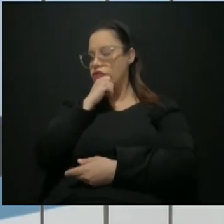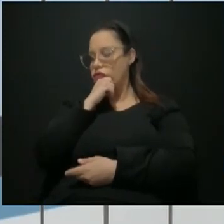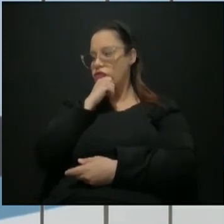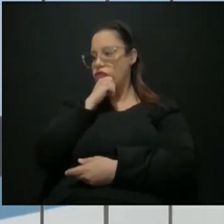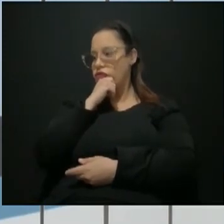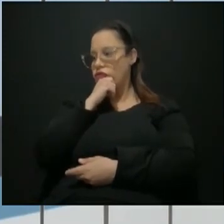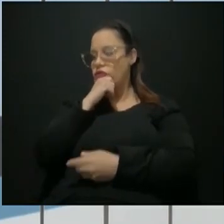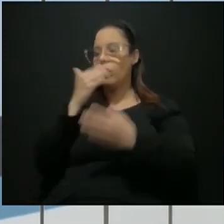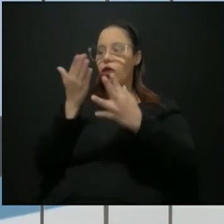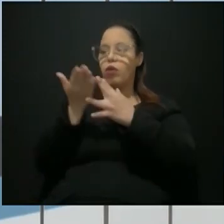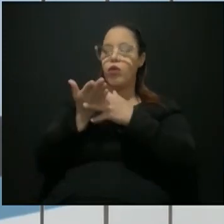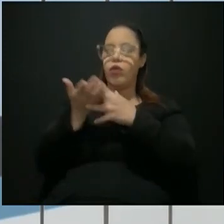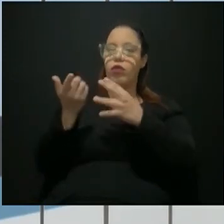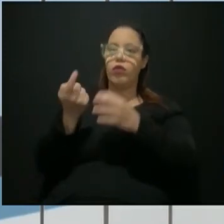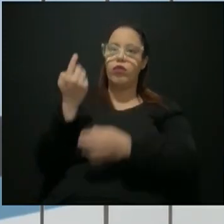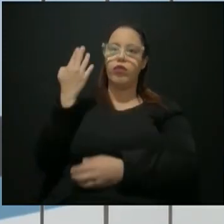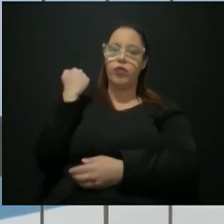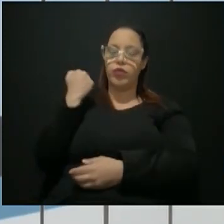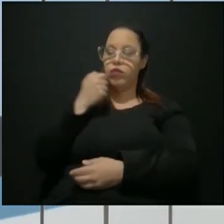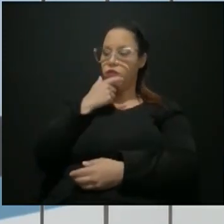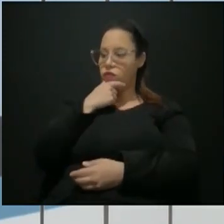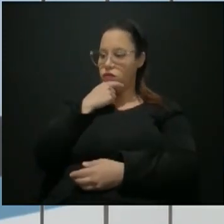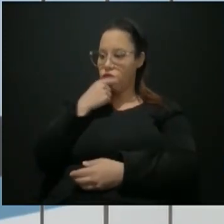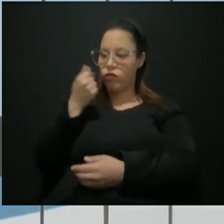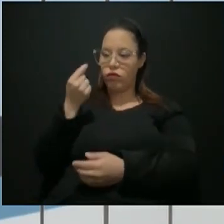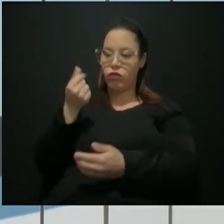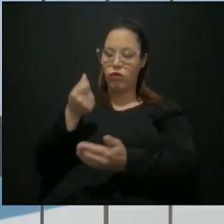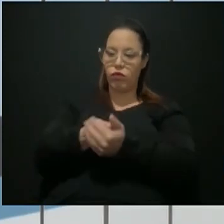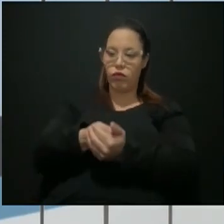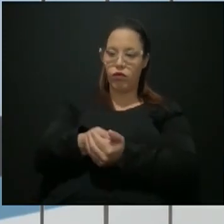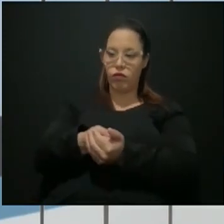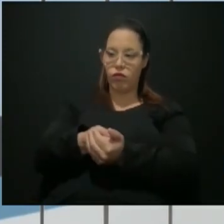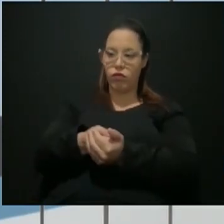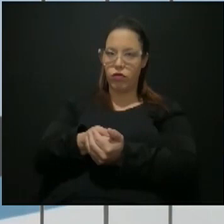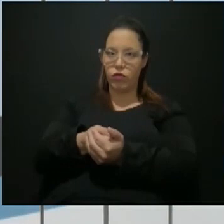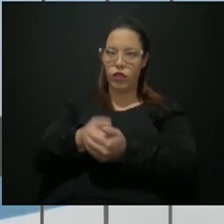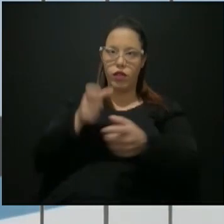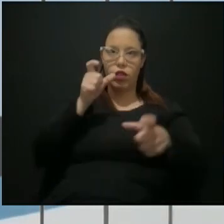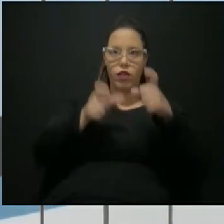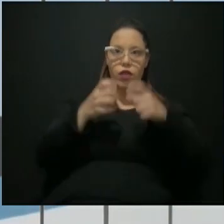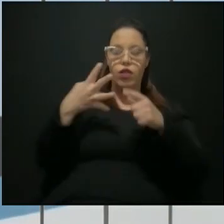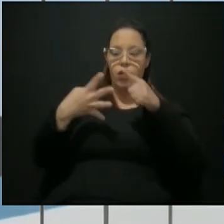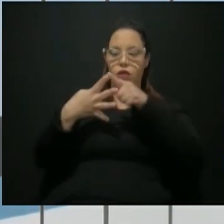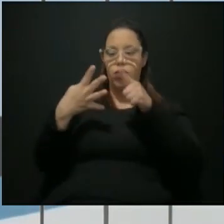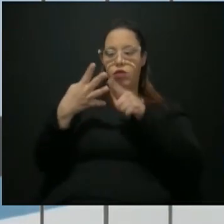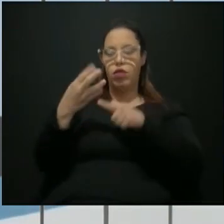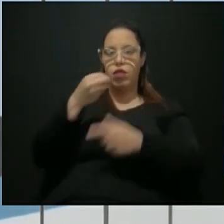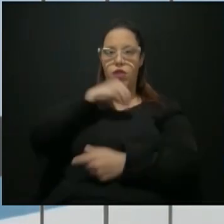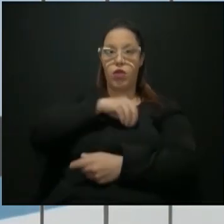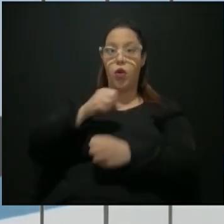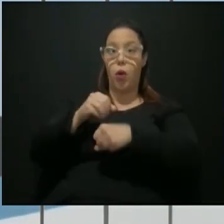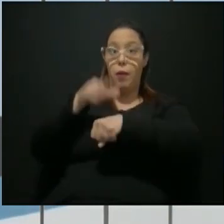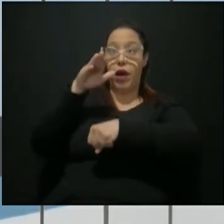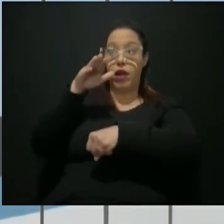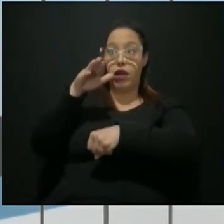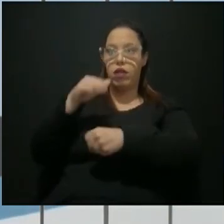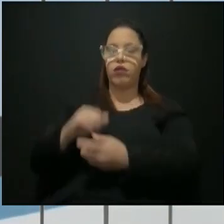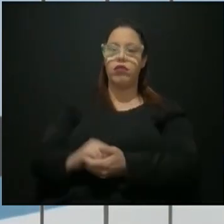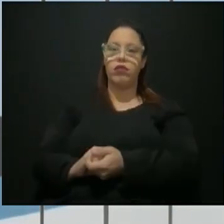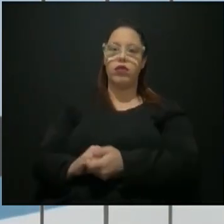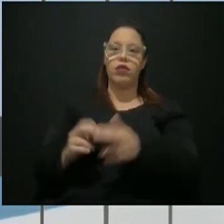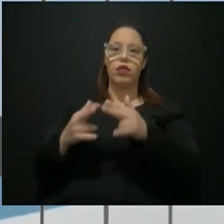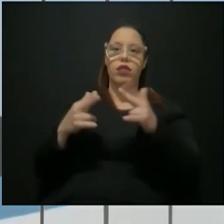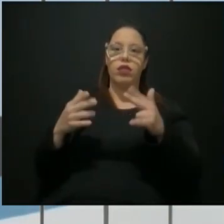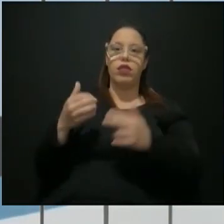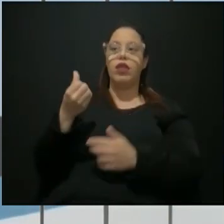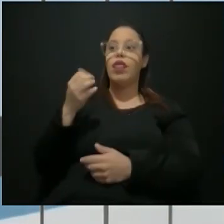a gente compara a força de preensão manual dessas pessoas com as pessoas que ganham 4 salários mínimos ou mais, existe diferença de 10 anos